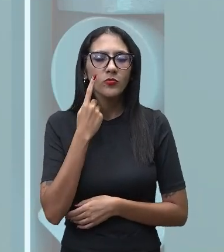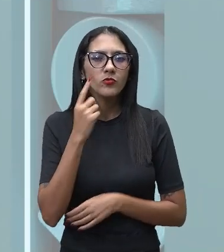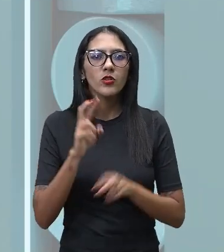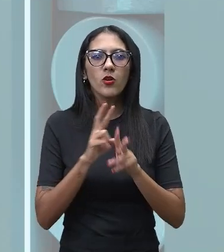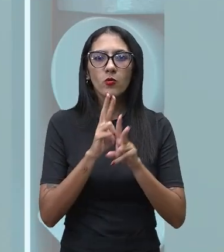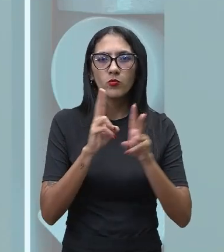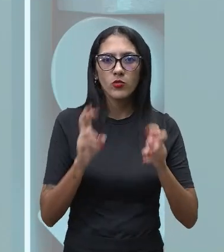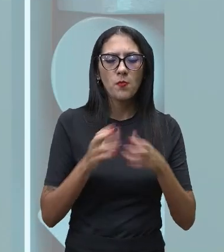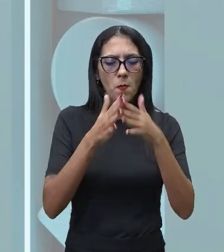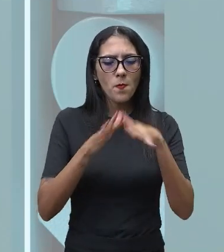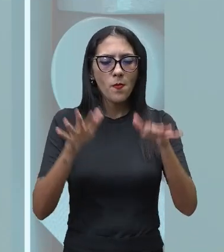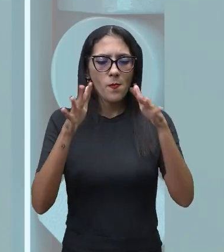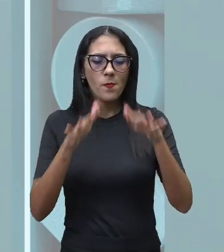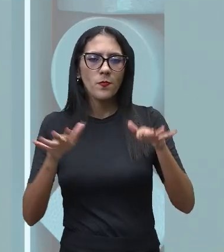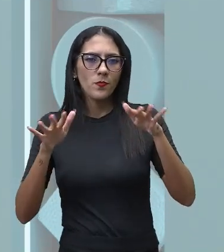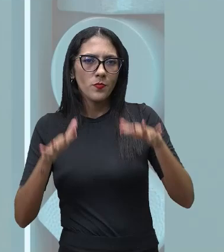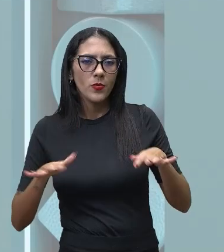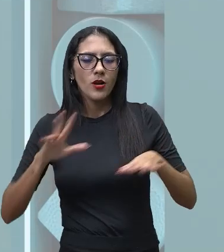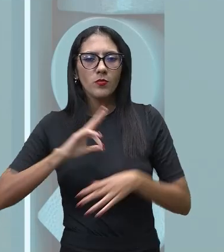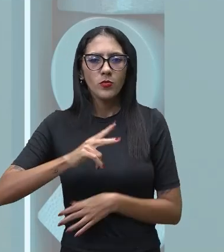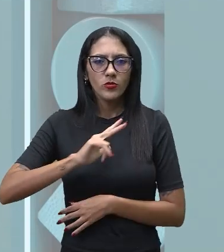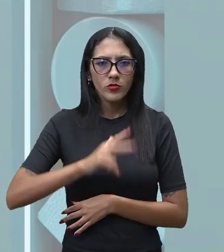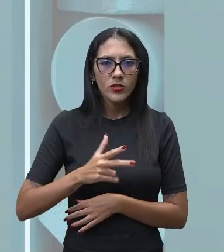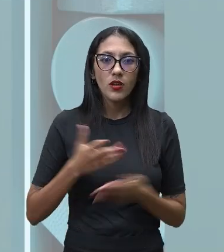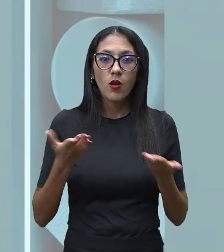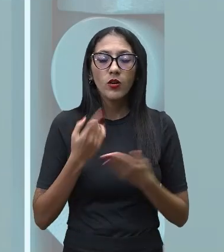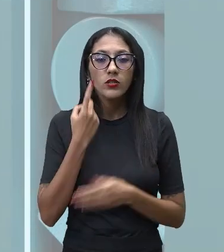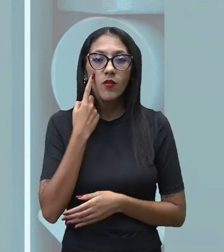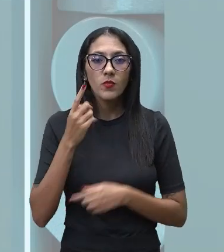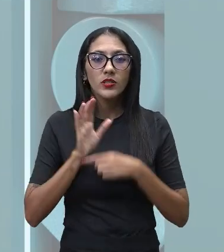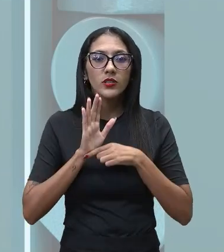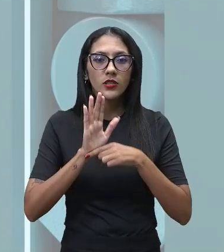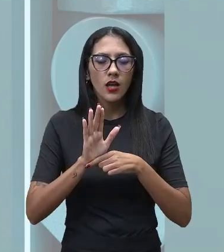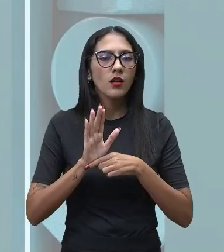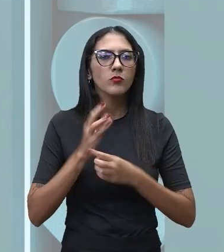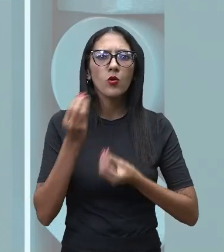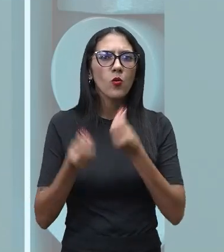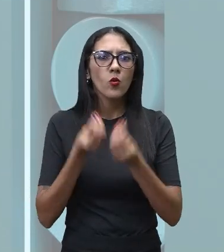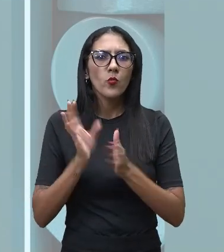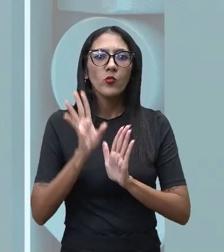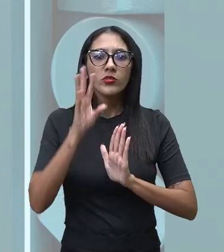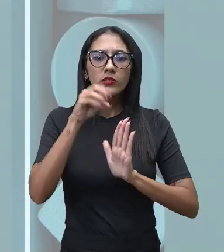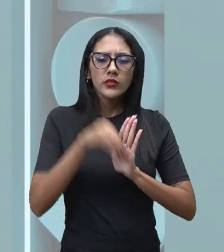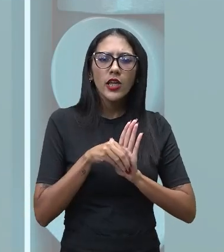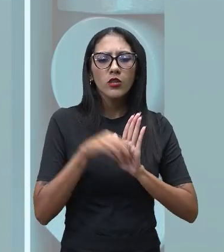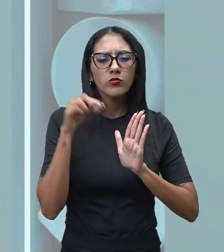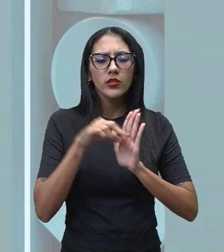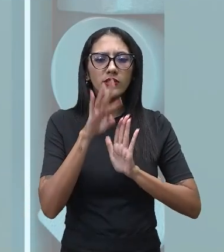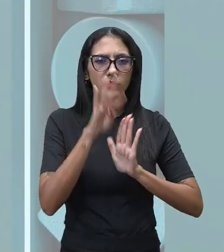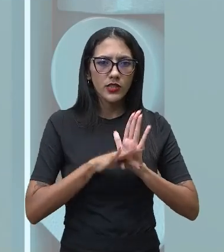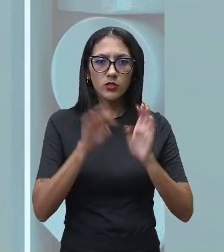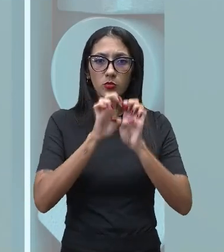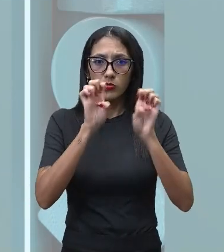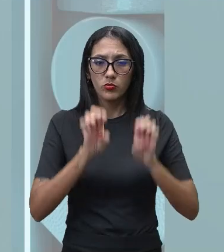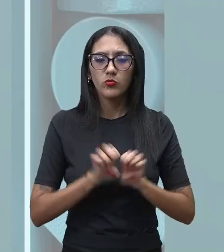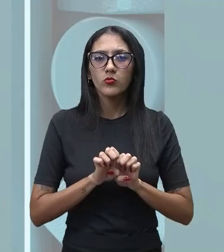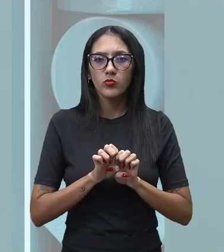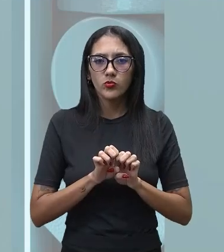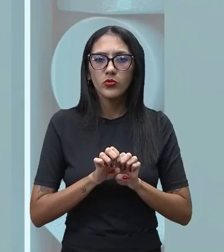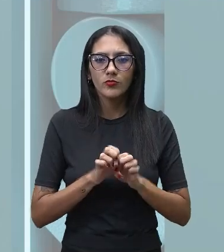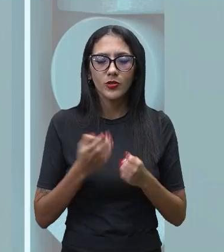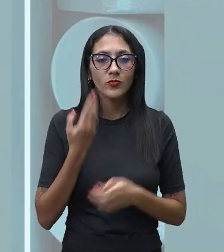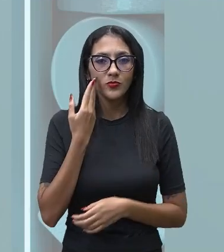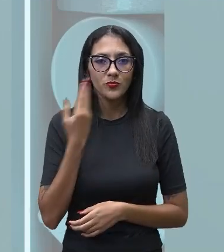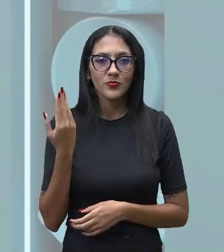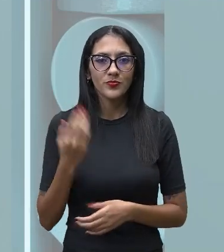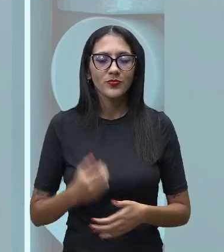Português aparecendo aqui na nossa aula, e agora a gente vai mostrar para vocês dentro dele uma figura de construção acontecendo.